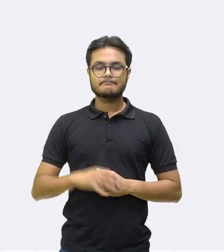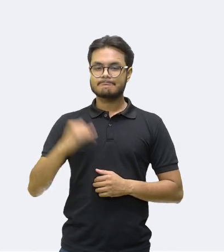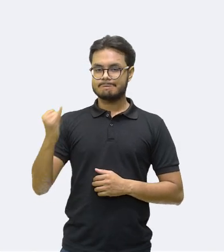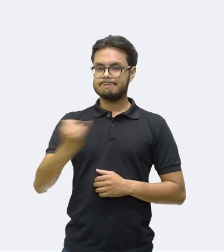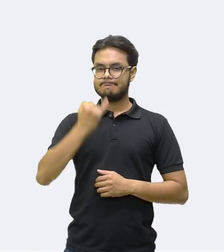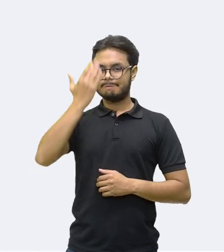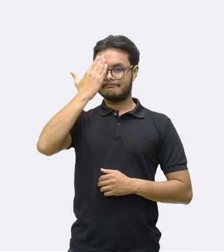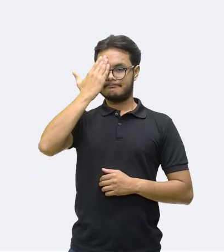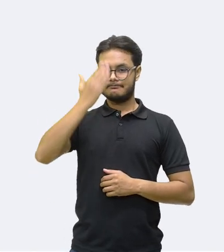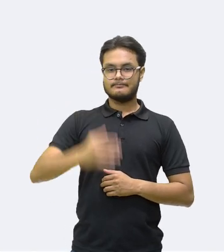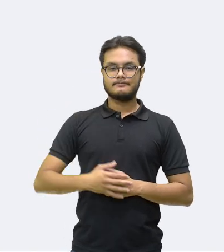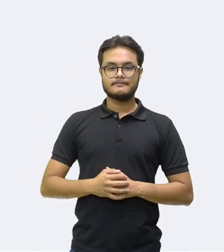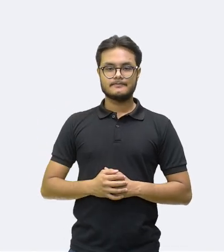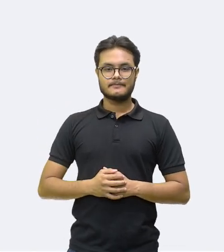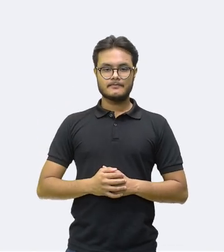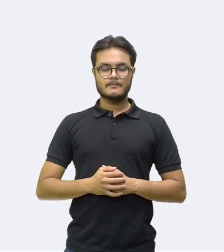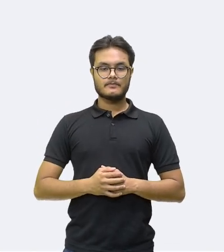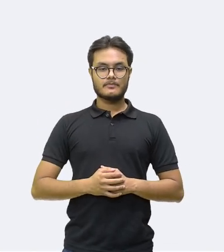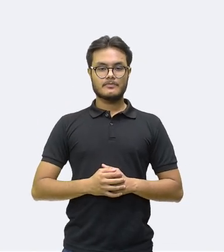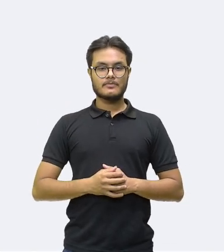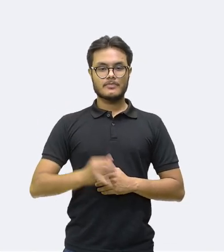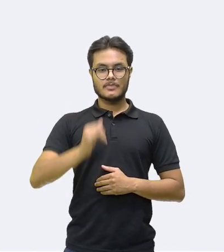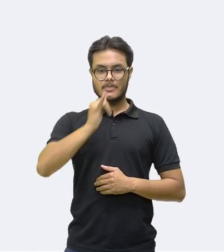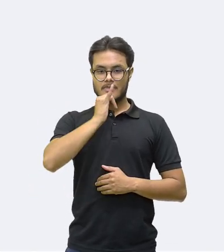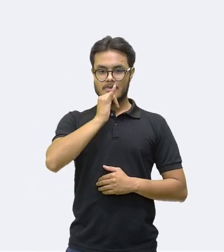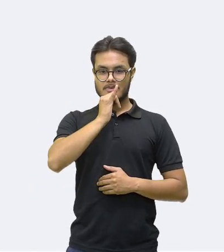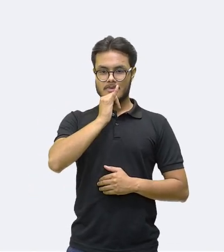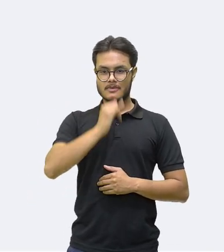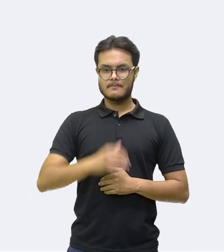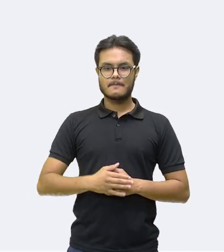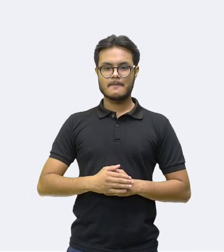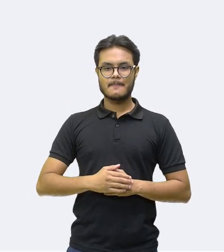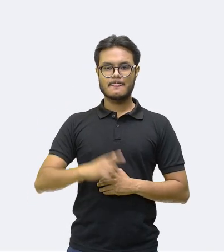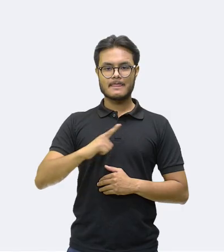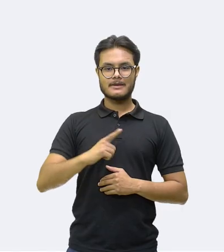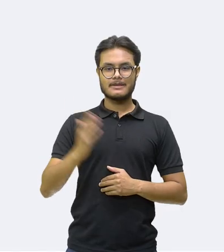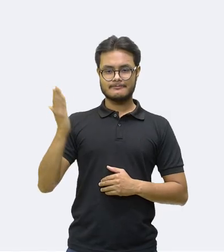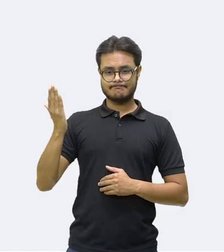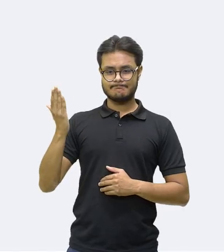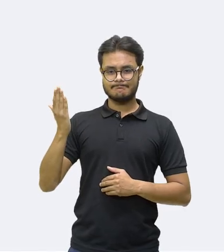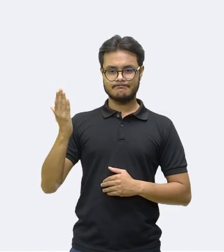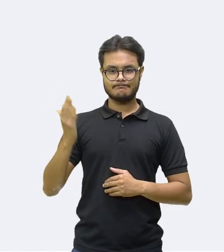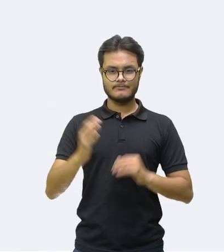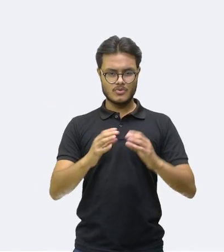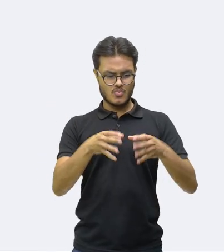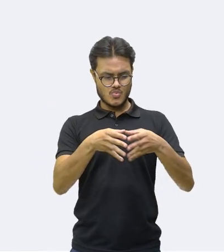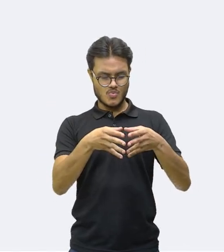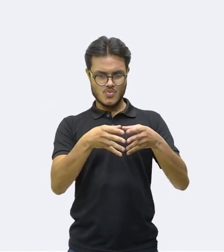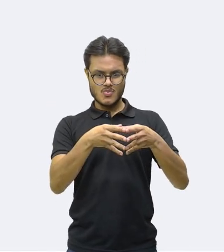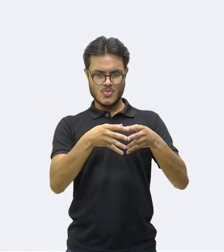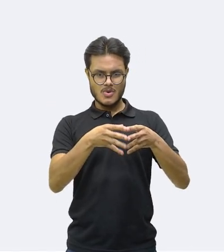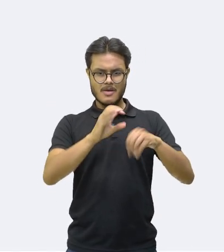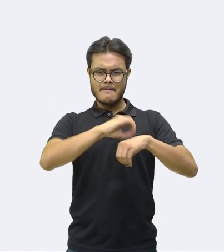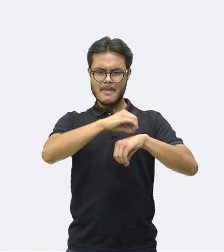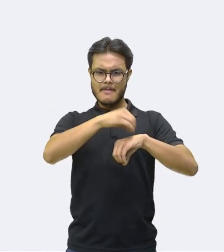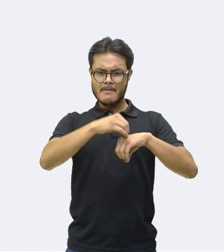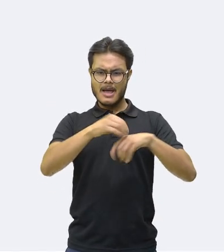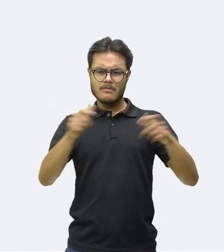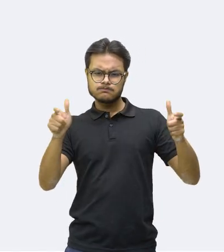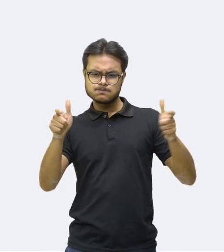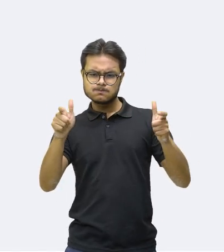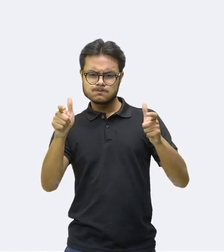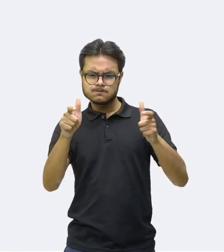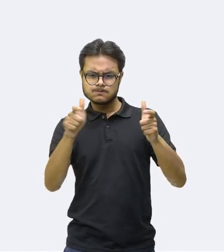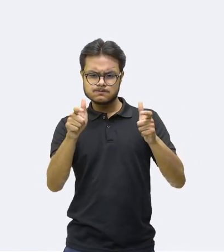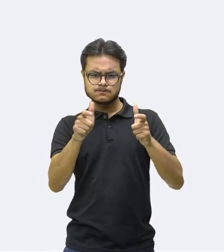Essa figura também mostra que você tem aqui a crista de onda. Está vendo a crista de onda aqui? É o ponto onde você tem a máxima compressão do